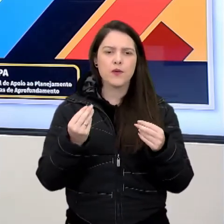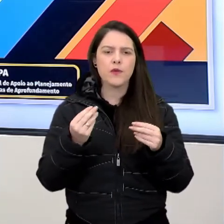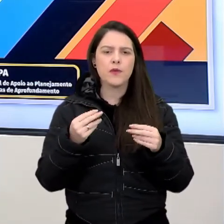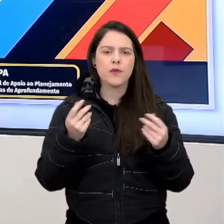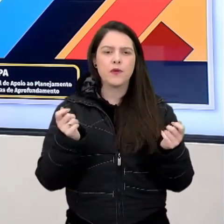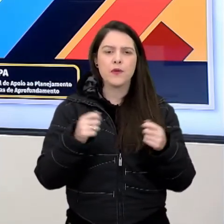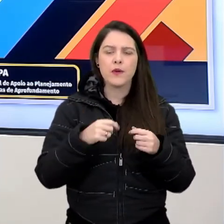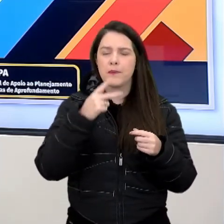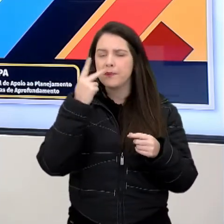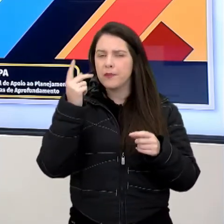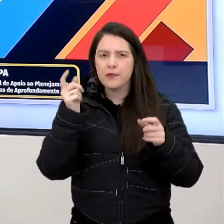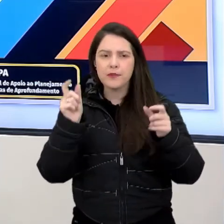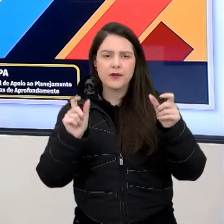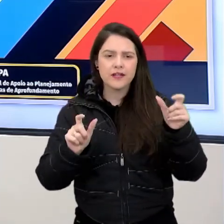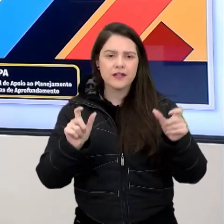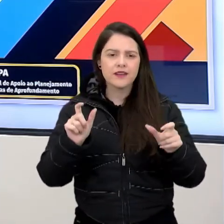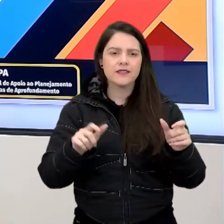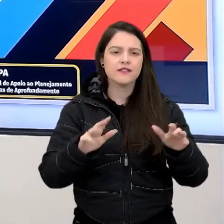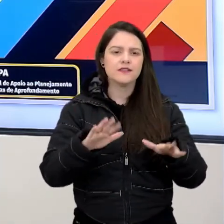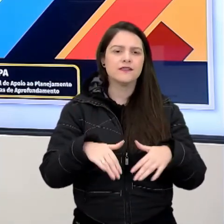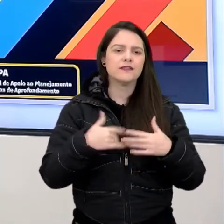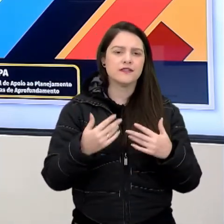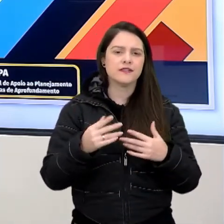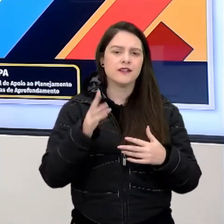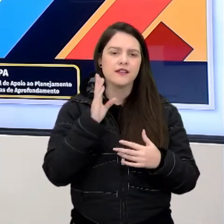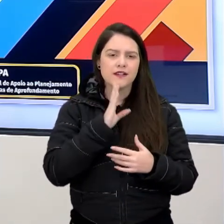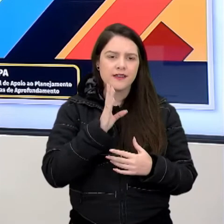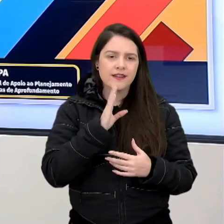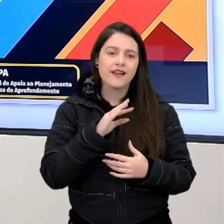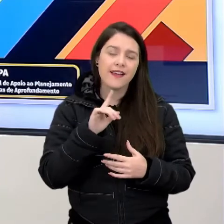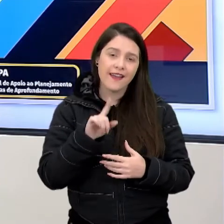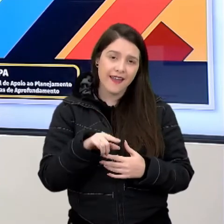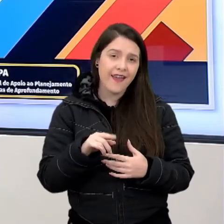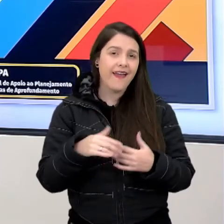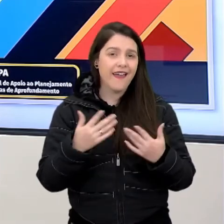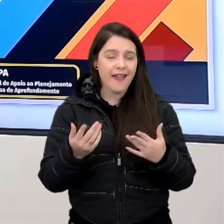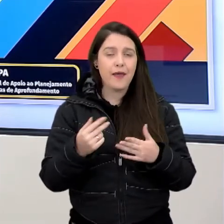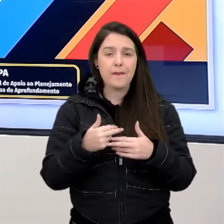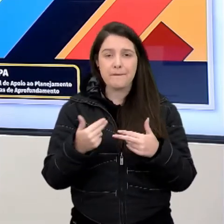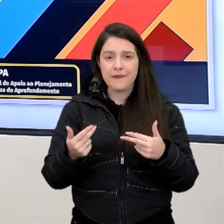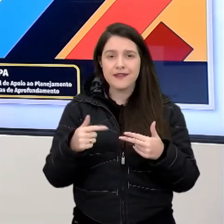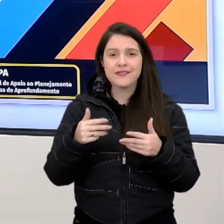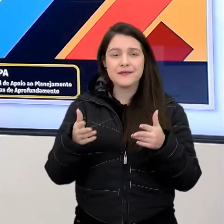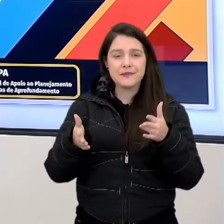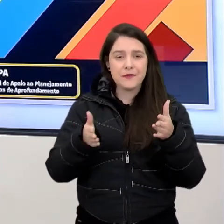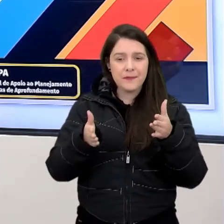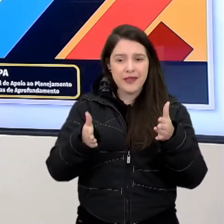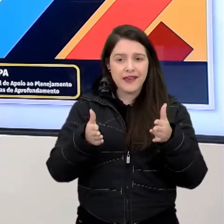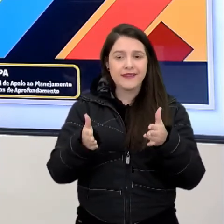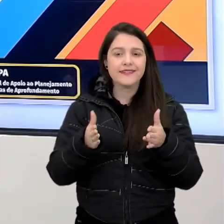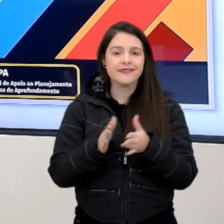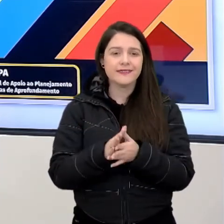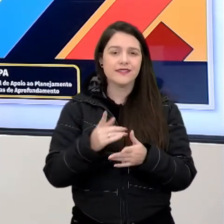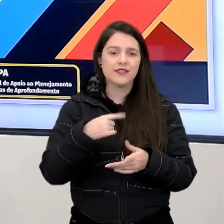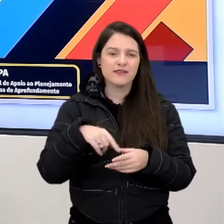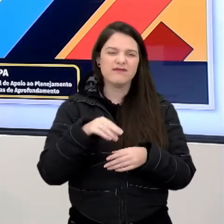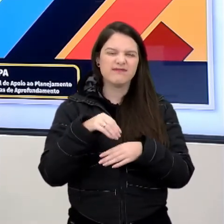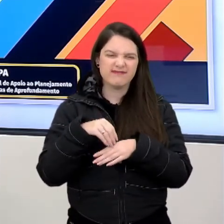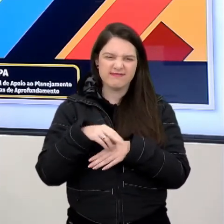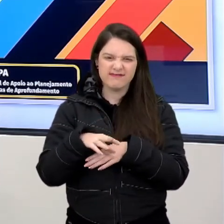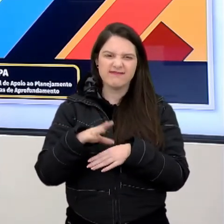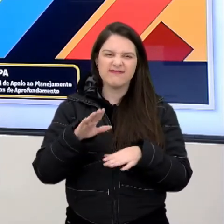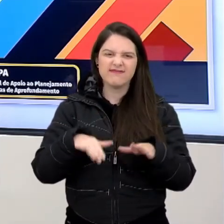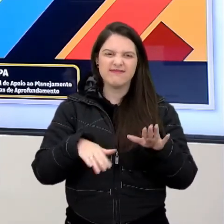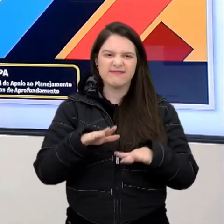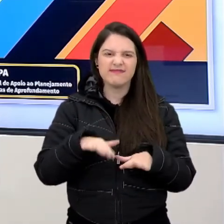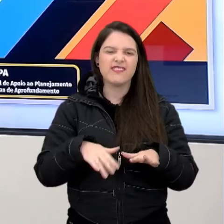Multiplica, população, índices e tal, aí vai mudar. Mas veja que você ficou aí praticamente, não vou falar 6 meses, né, porque não são